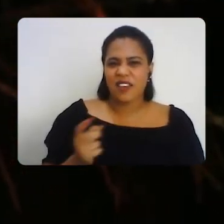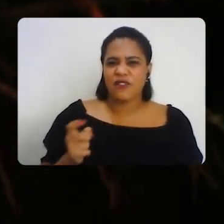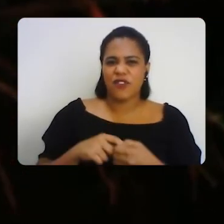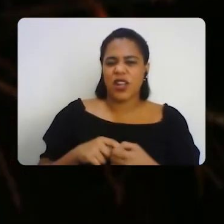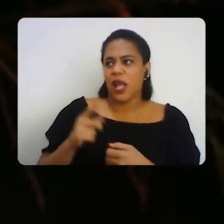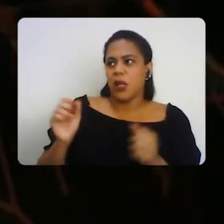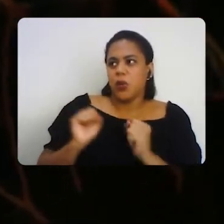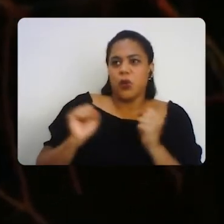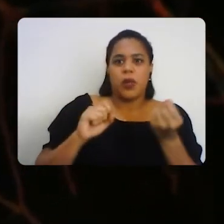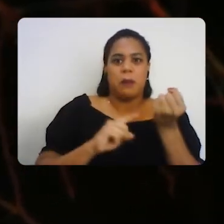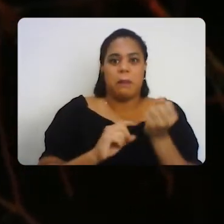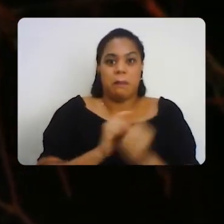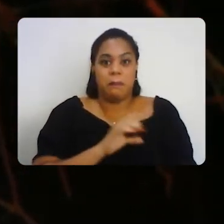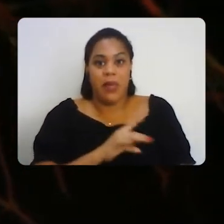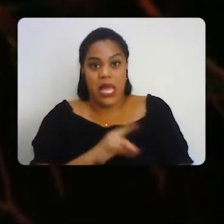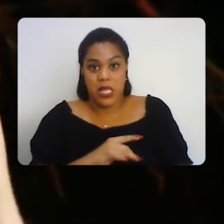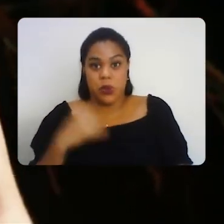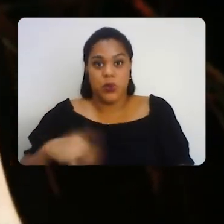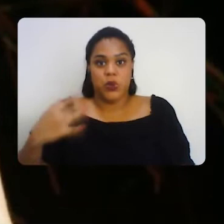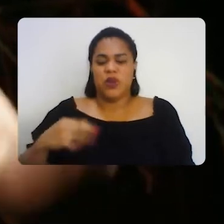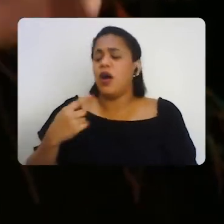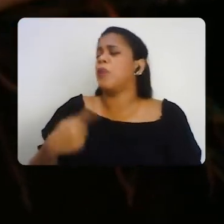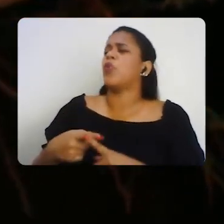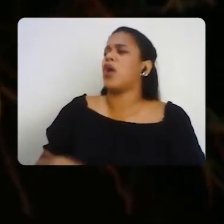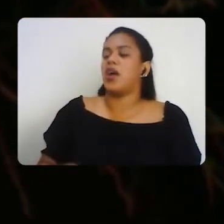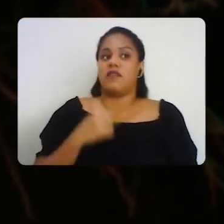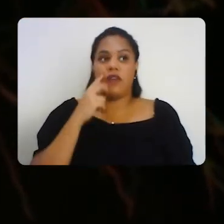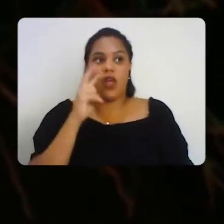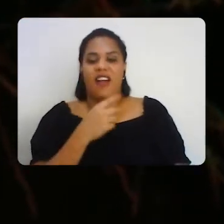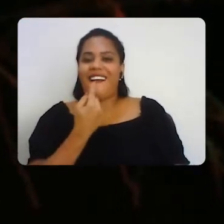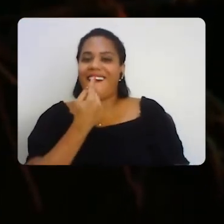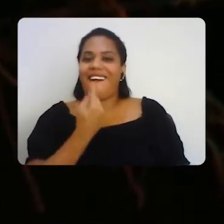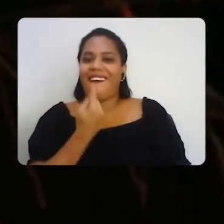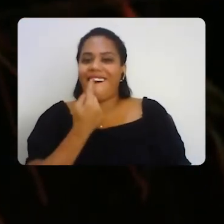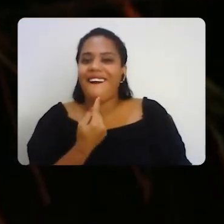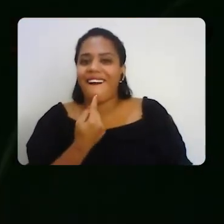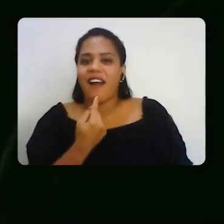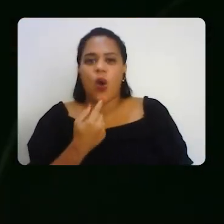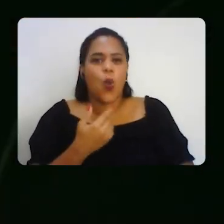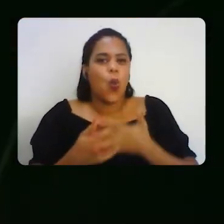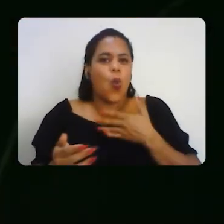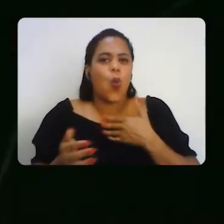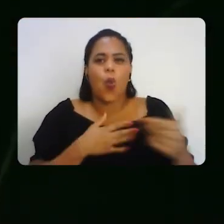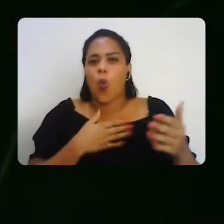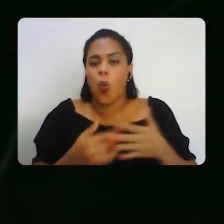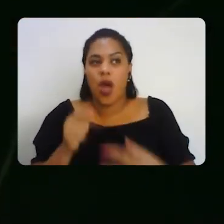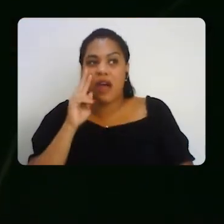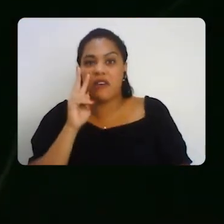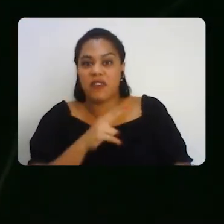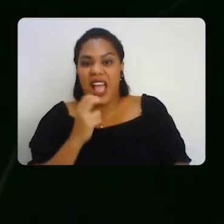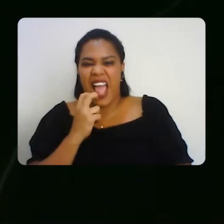Mas é corrideiro que se pela. Por quê? Espírito, o homem é falhado dos dentes. Que quando